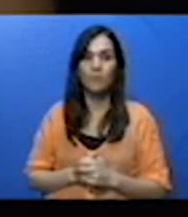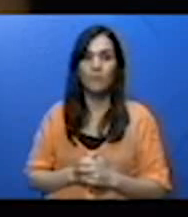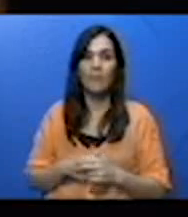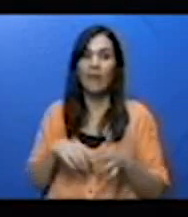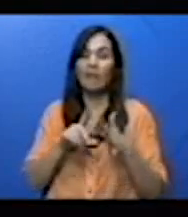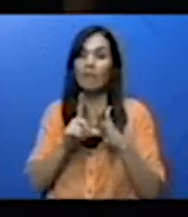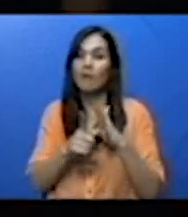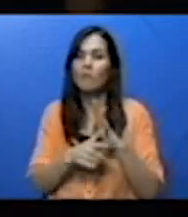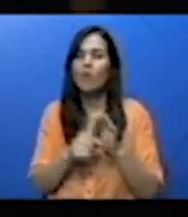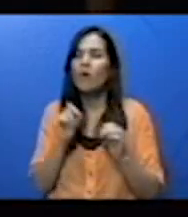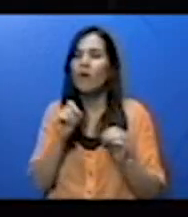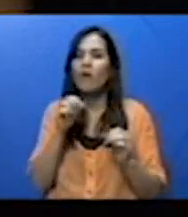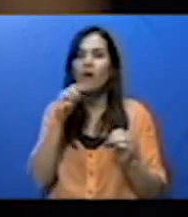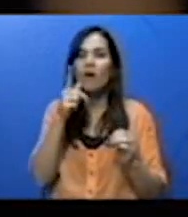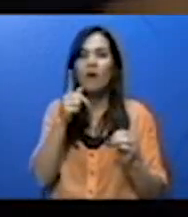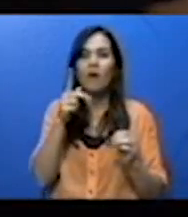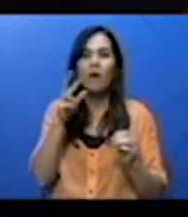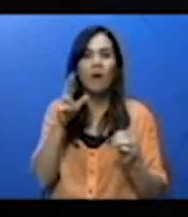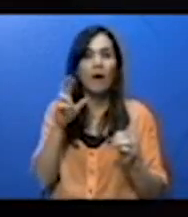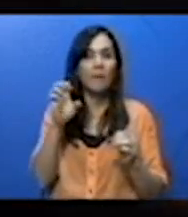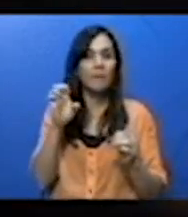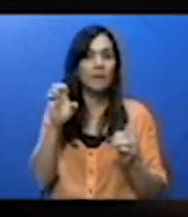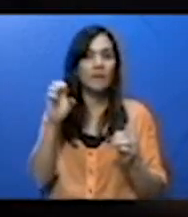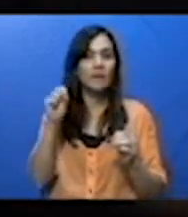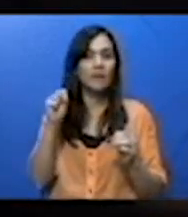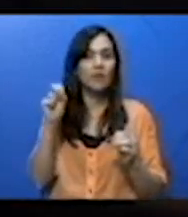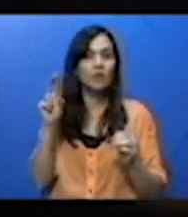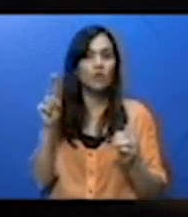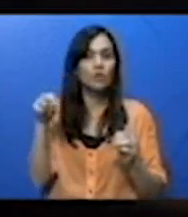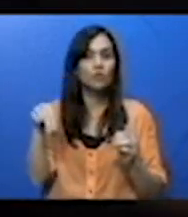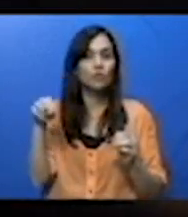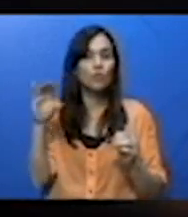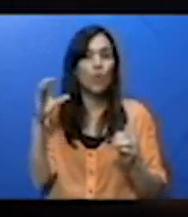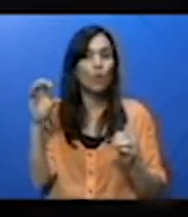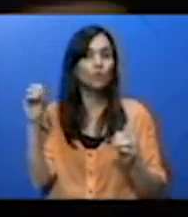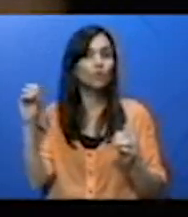Depois, presunçosa, de verde.